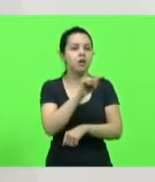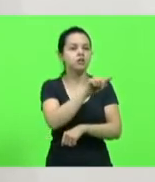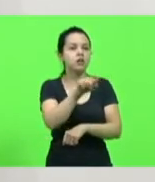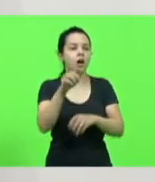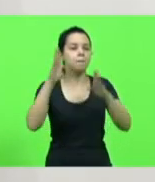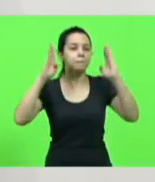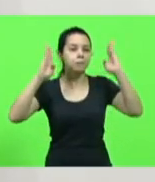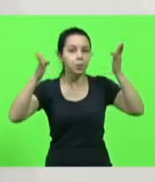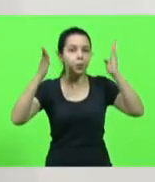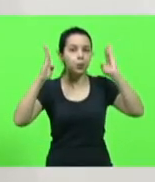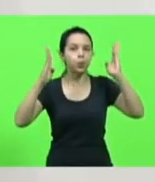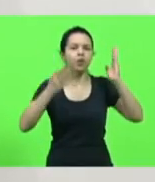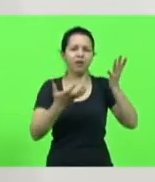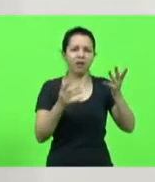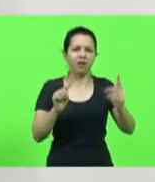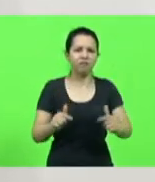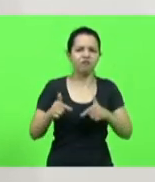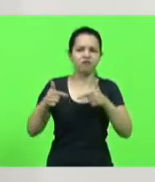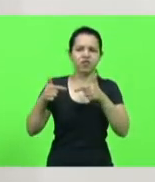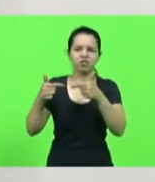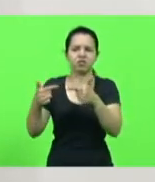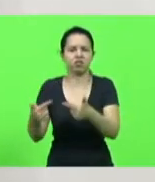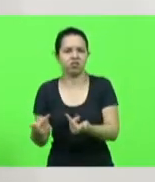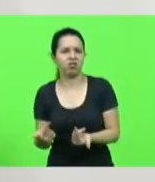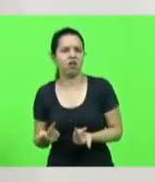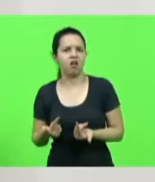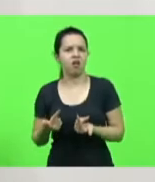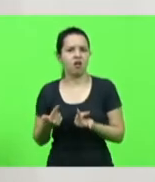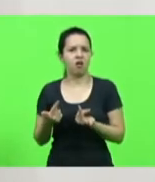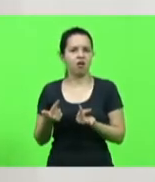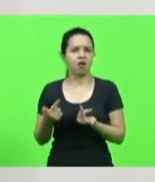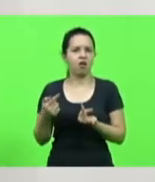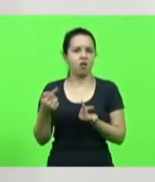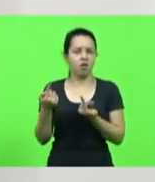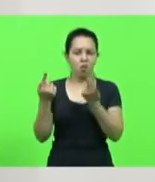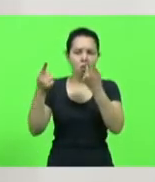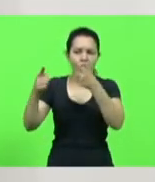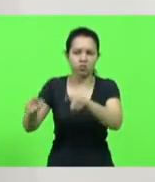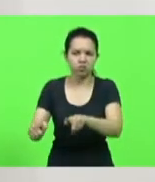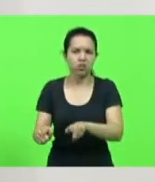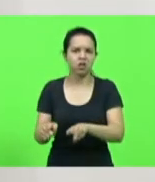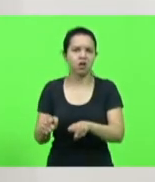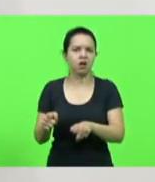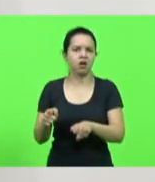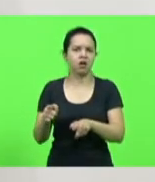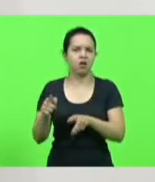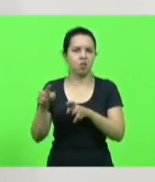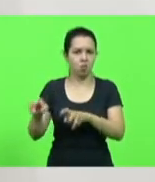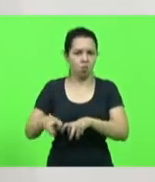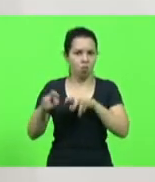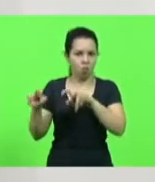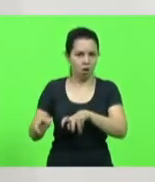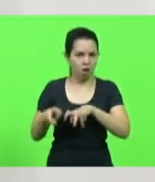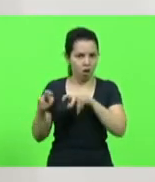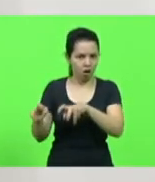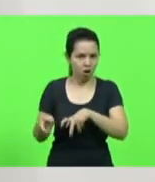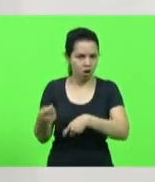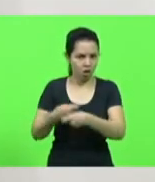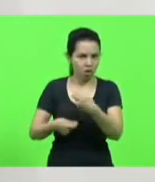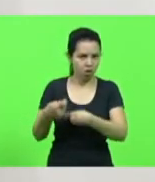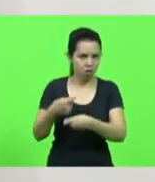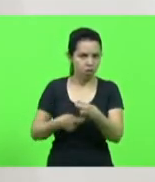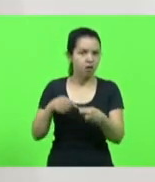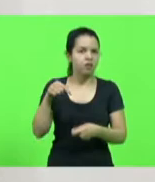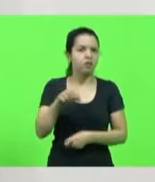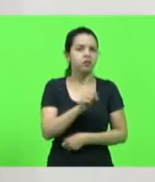o agronegócio. Aqui em Santa Catarina, sabe qual é a geração de emprego direto e